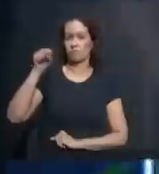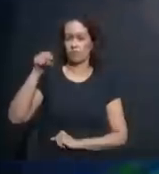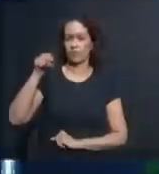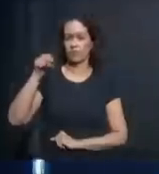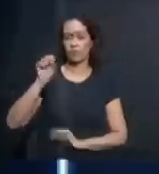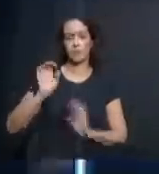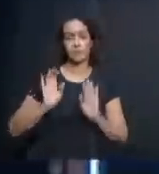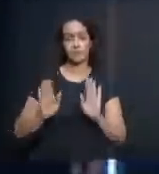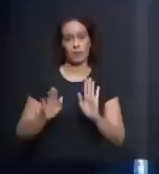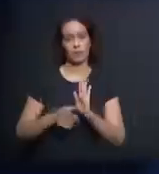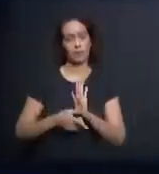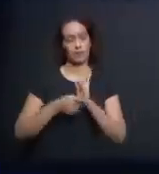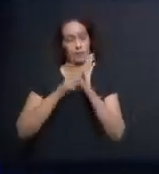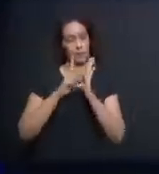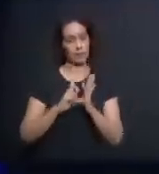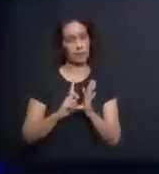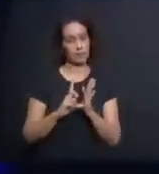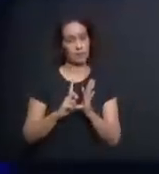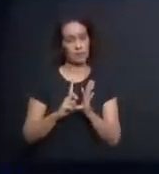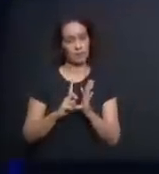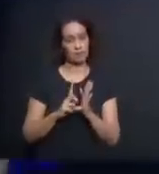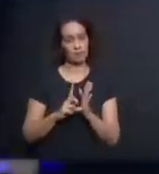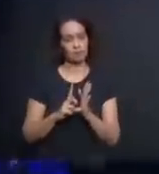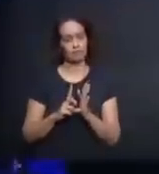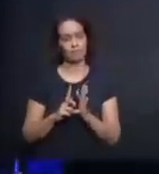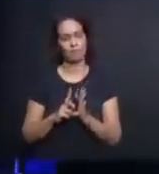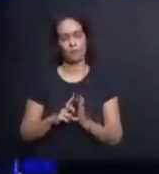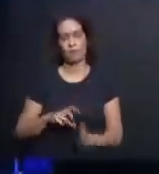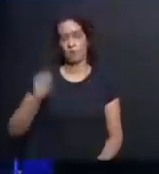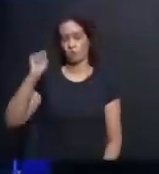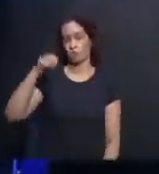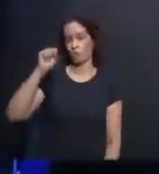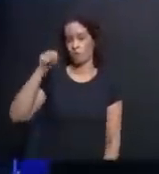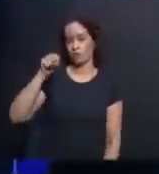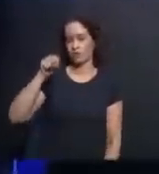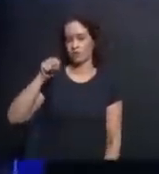Mas antes, eu digo sim para o dono do chamado.